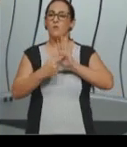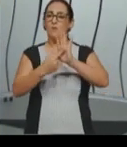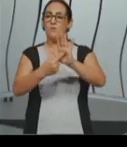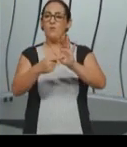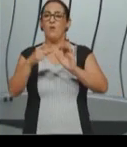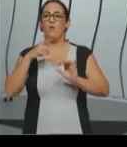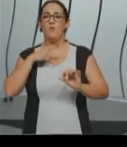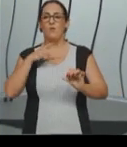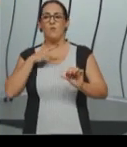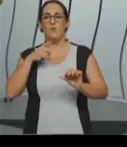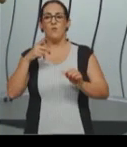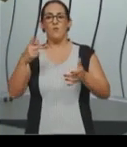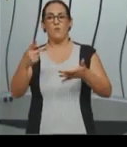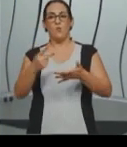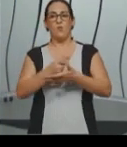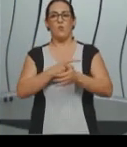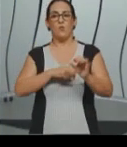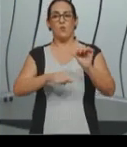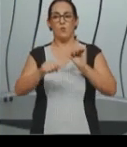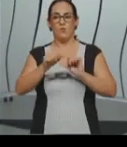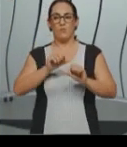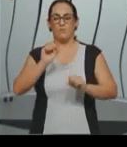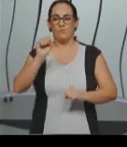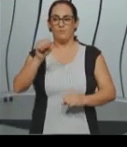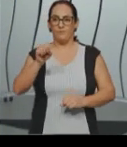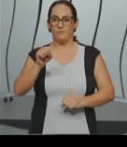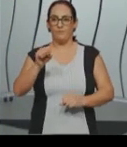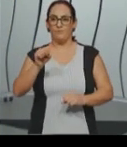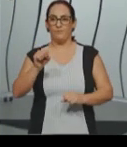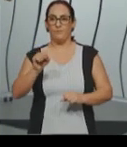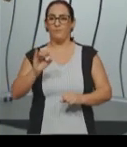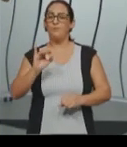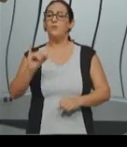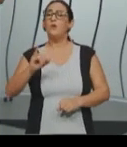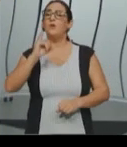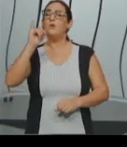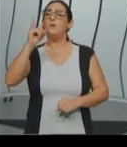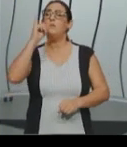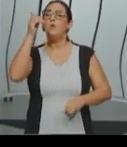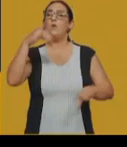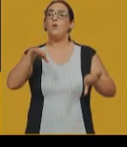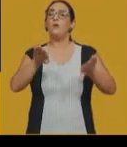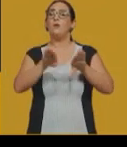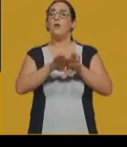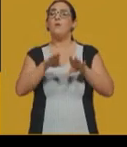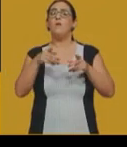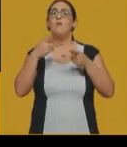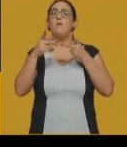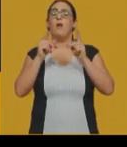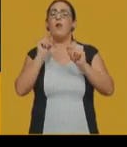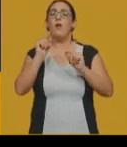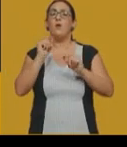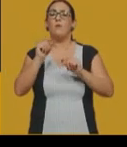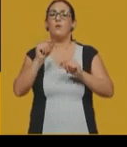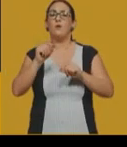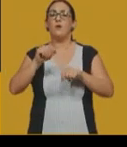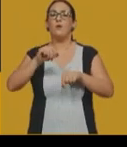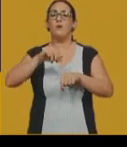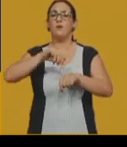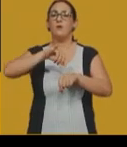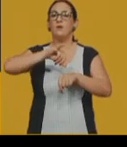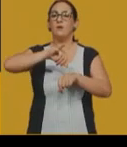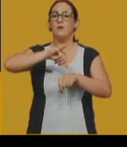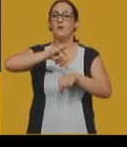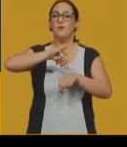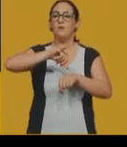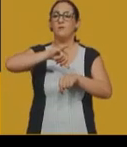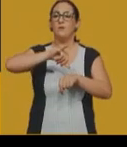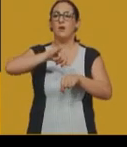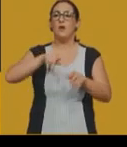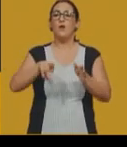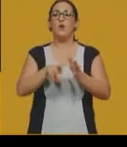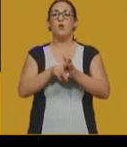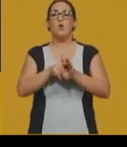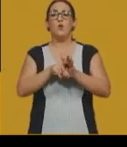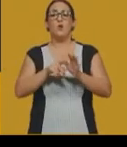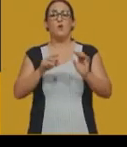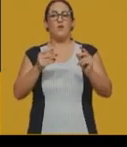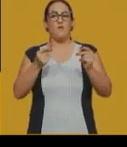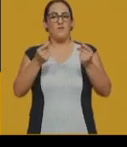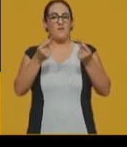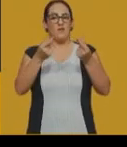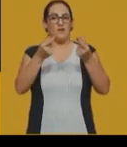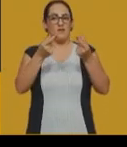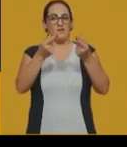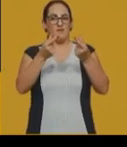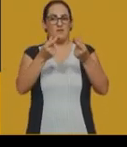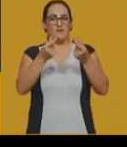é importante a gente falar, quando se fala de desenvolvimento, de crescimento, a respeito do capitalismo financeiro, né? Porque esse